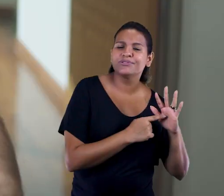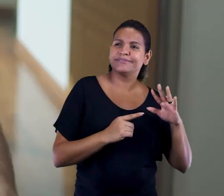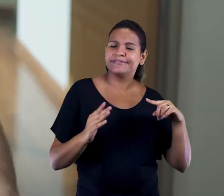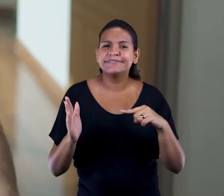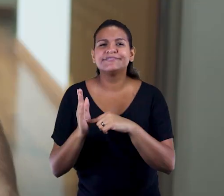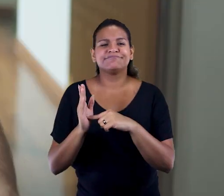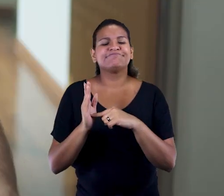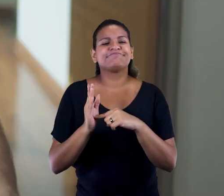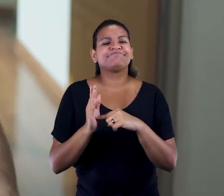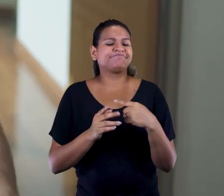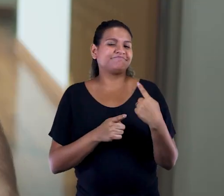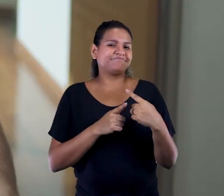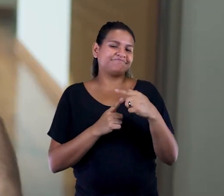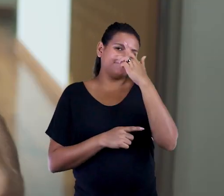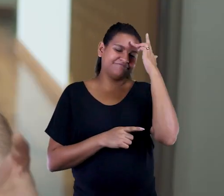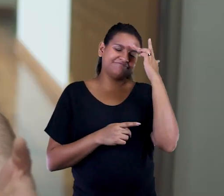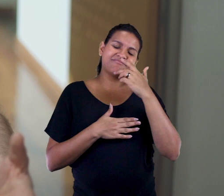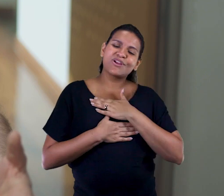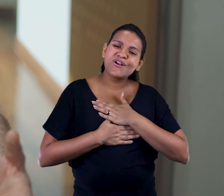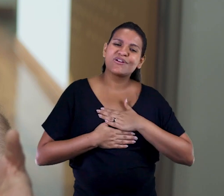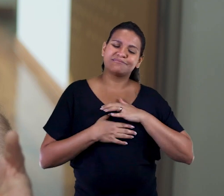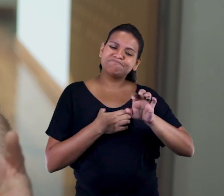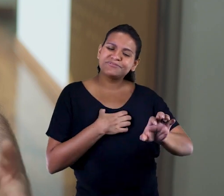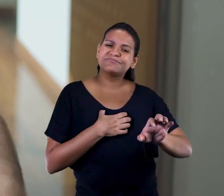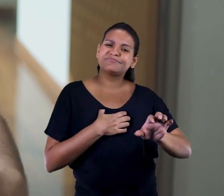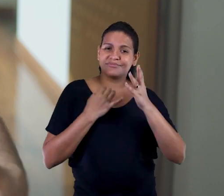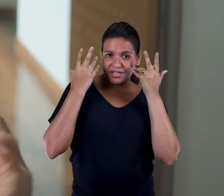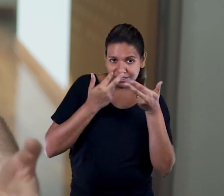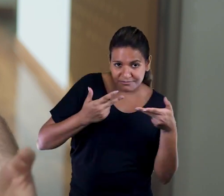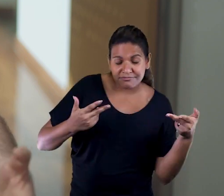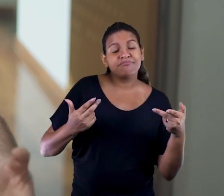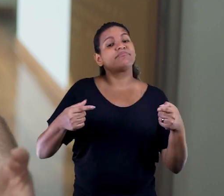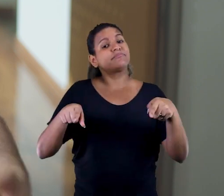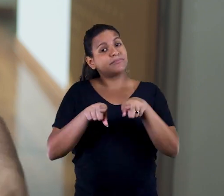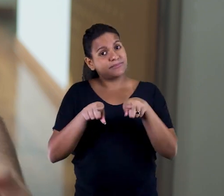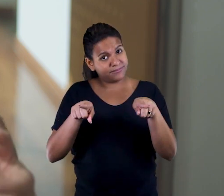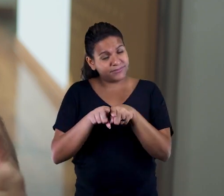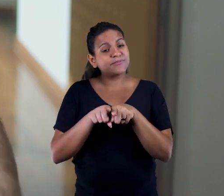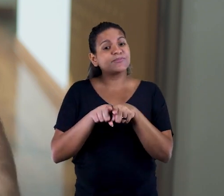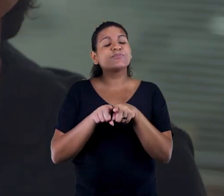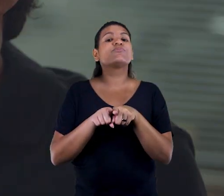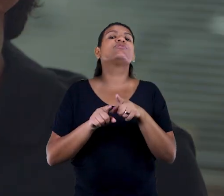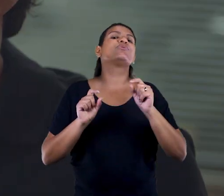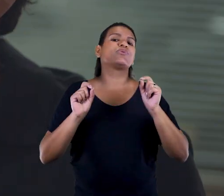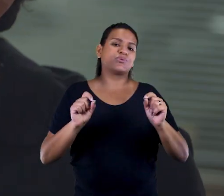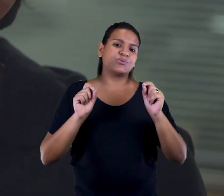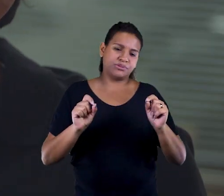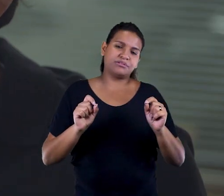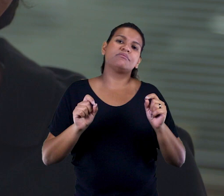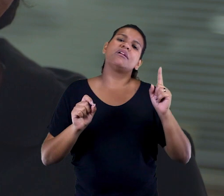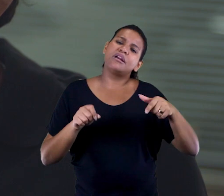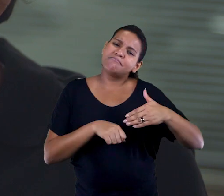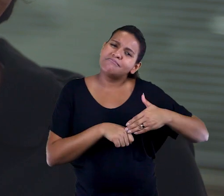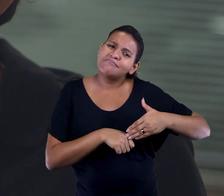nos demonstra não só a simpatia da população pelos animais, mas também que passa a